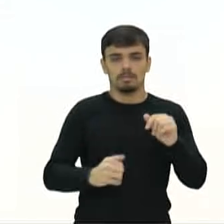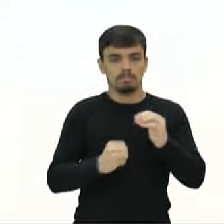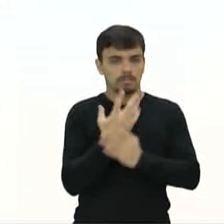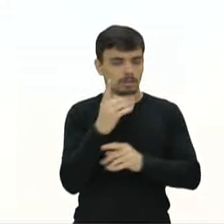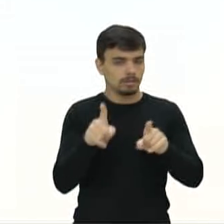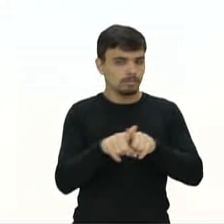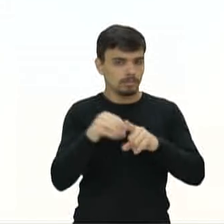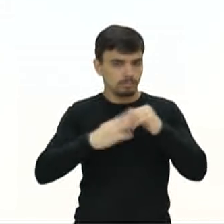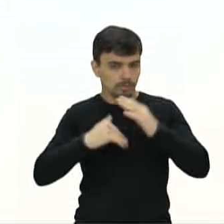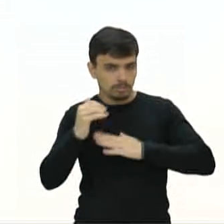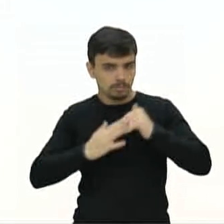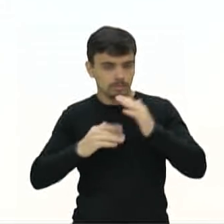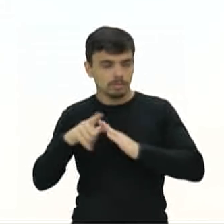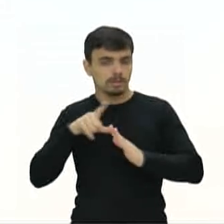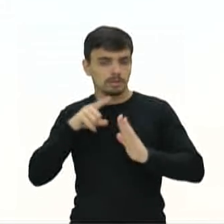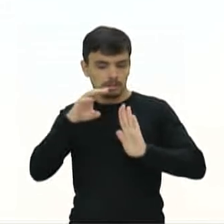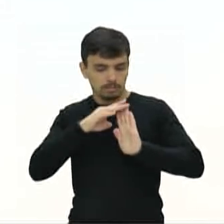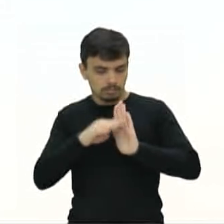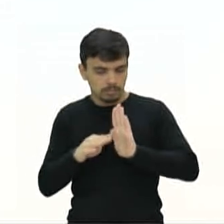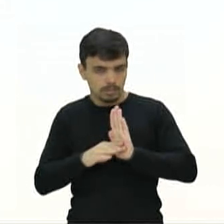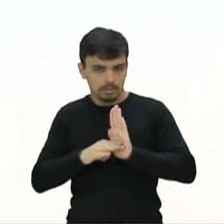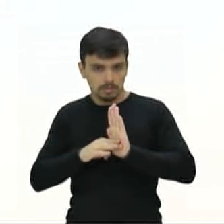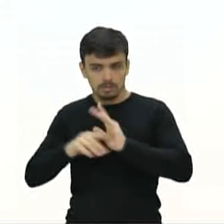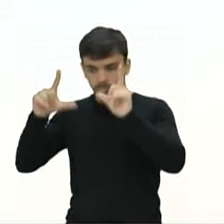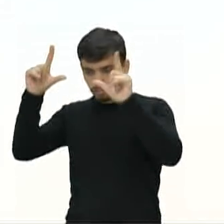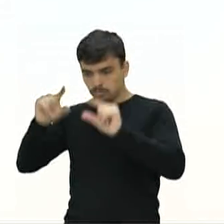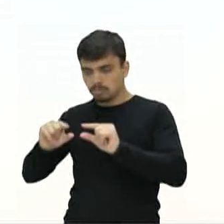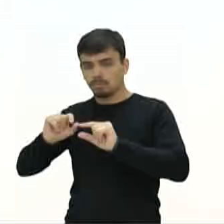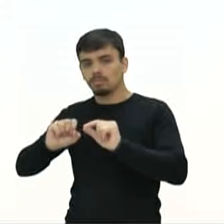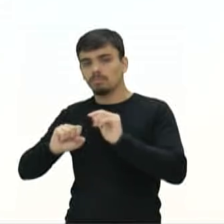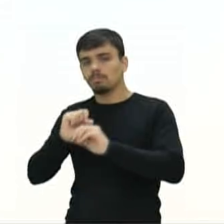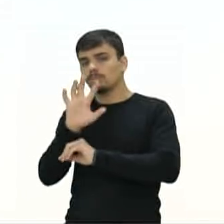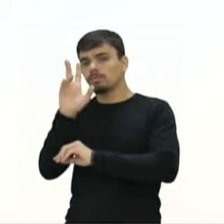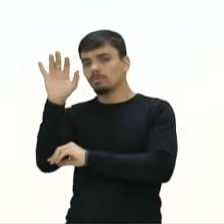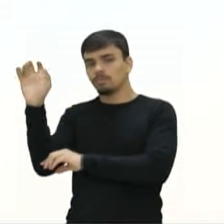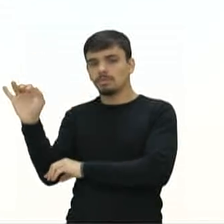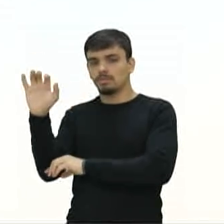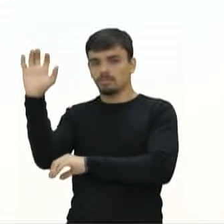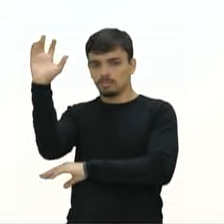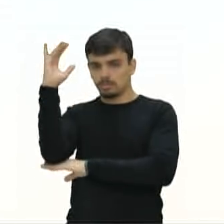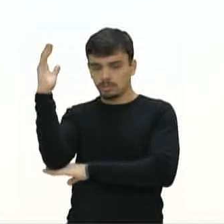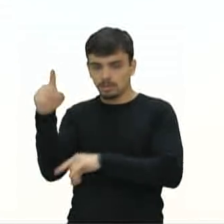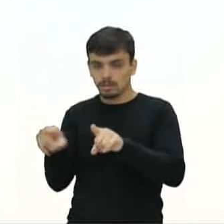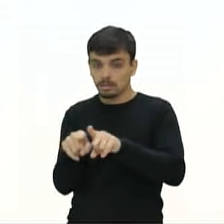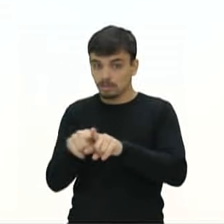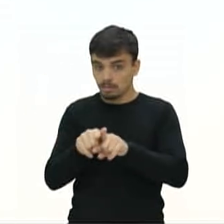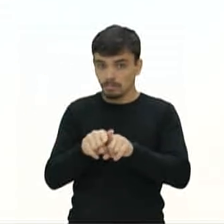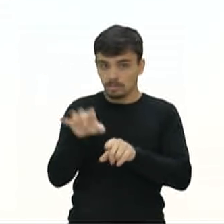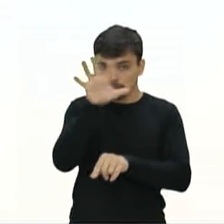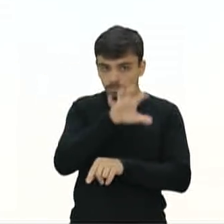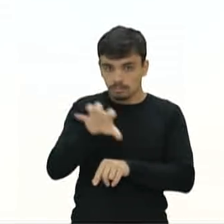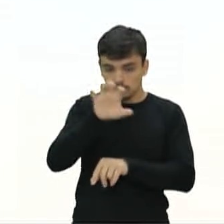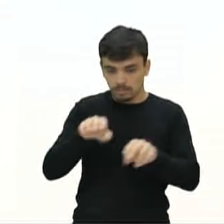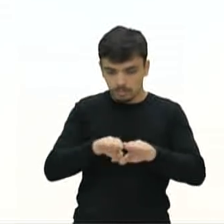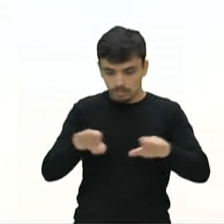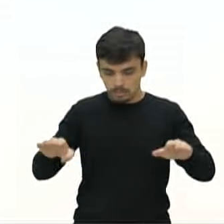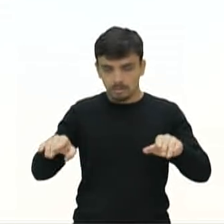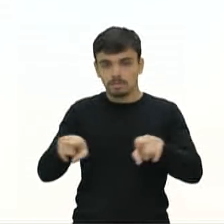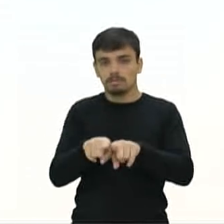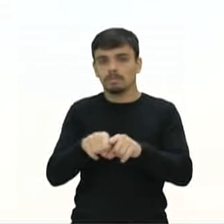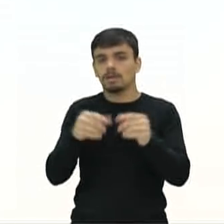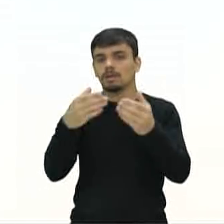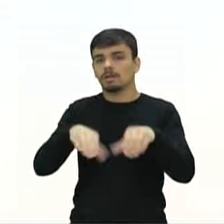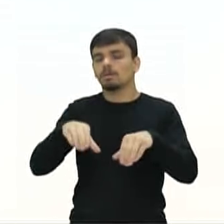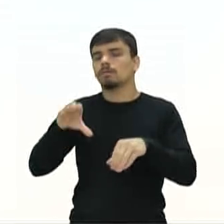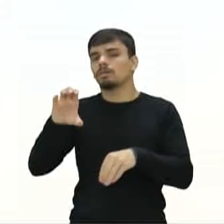etapas produtivas, podemos ter a emissão de poluentes no ar, nos cursos hídricos, no solo, além do comprometimento do